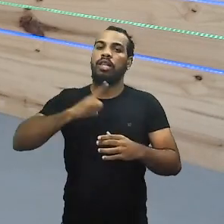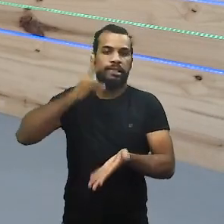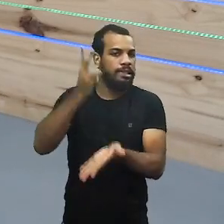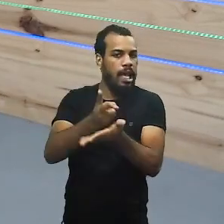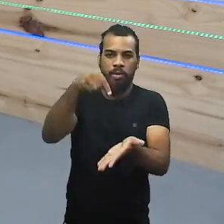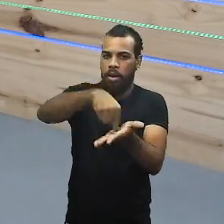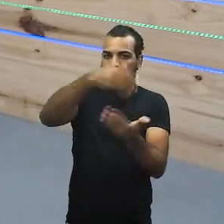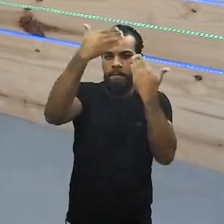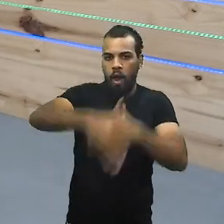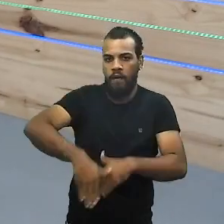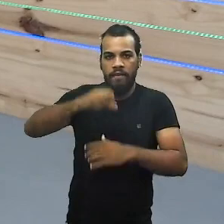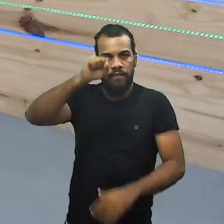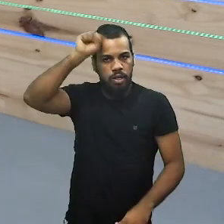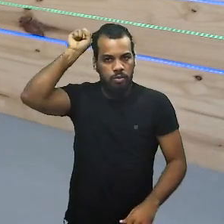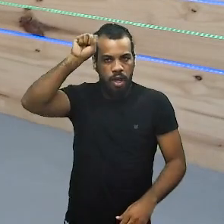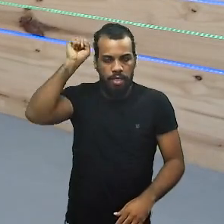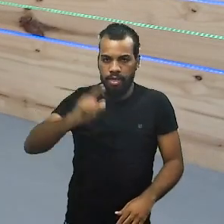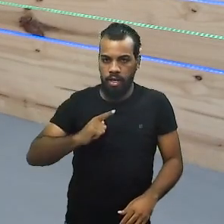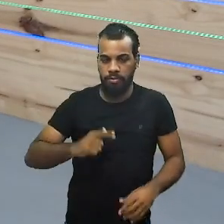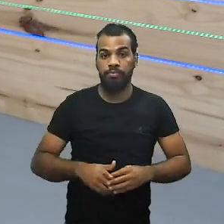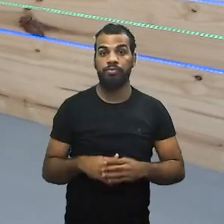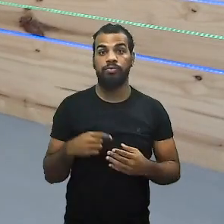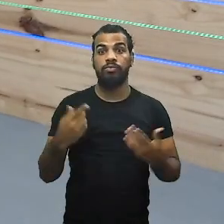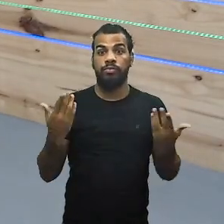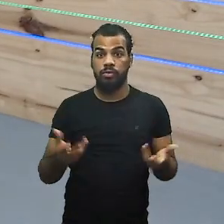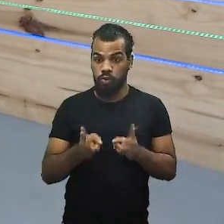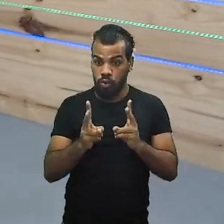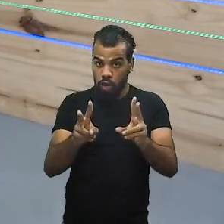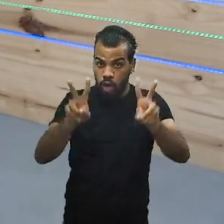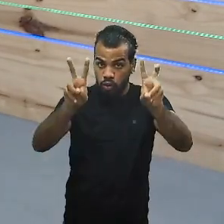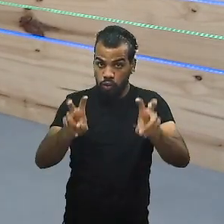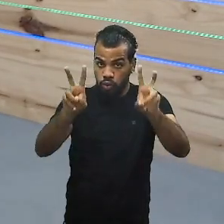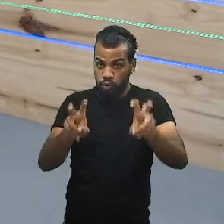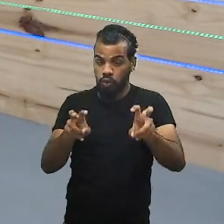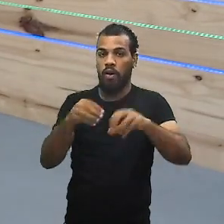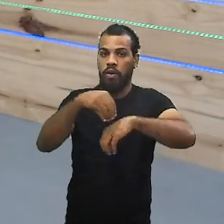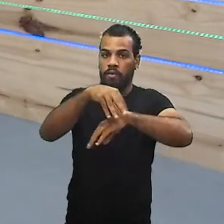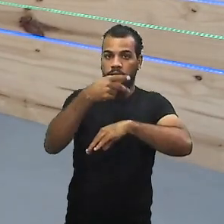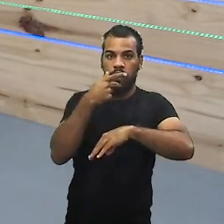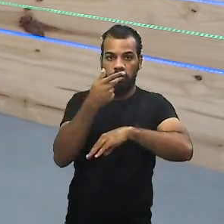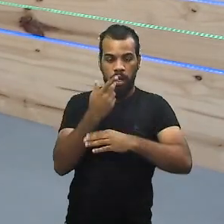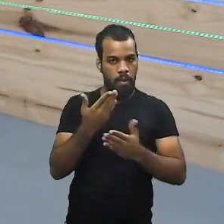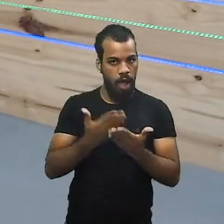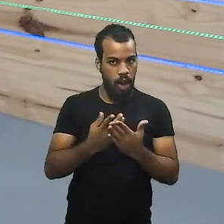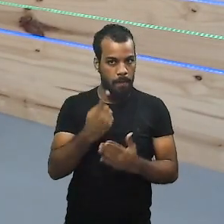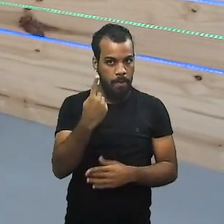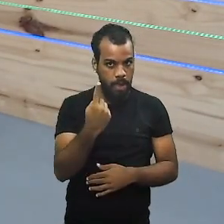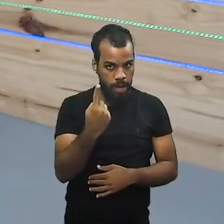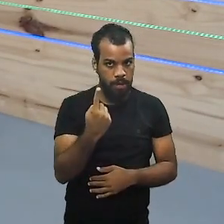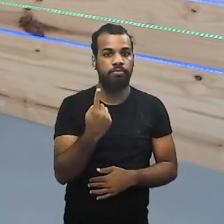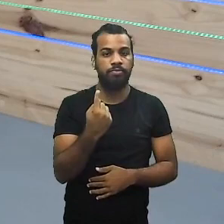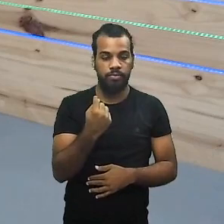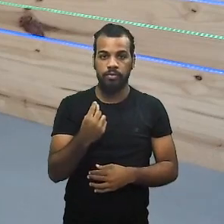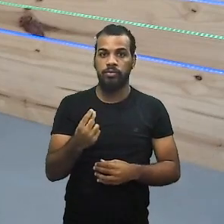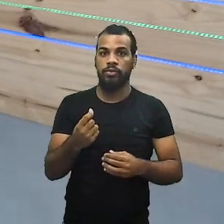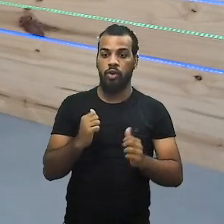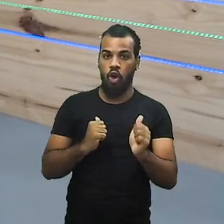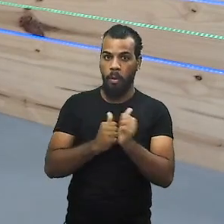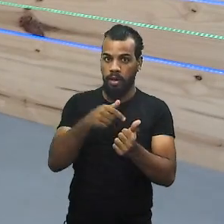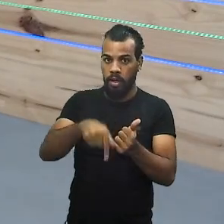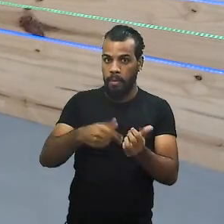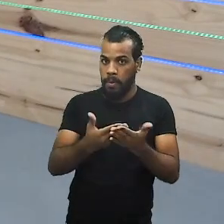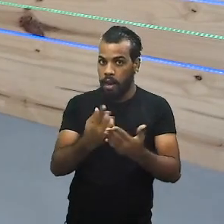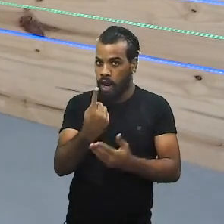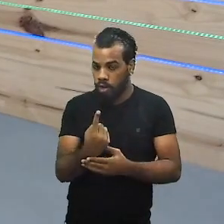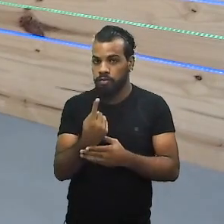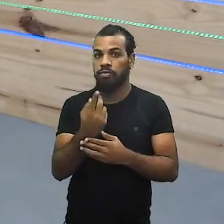E assim, como a gente está dando continuidade ao assunto, eu disse a vocês na primeira aula, quem está me acompanhando aqui desde a primeira aula, a gente vem falando